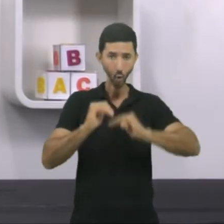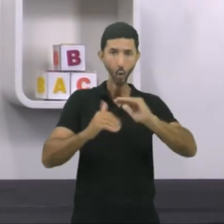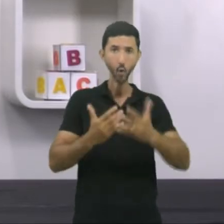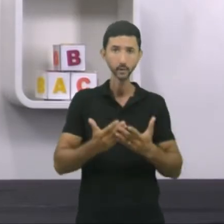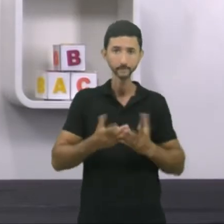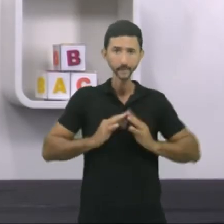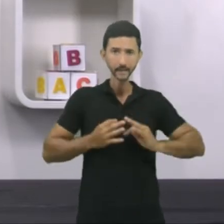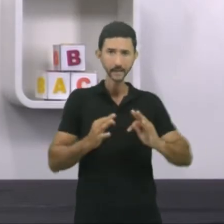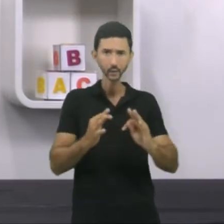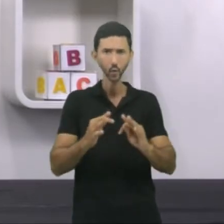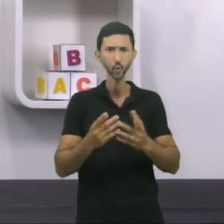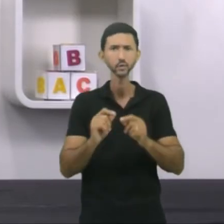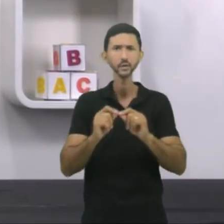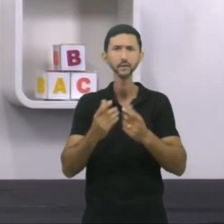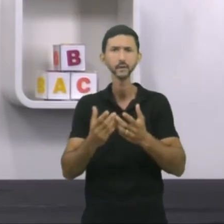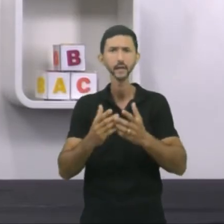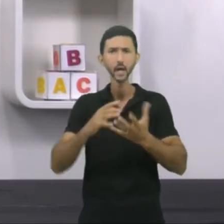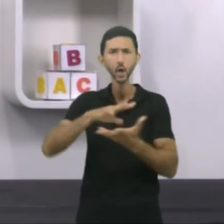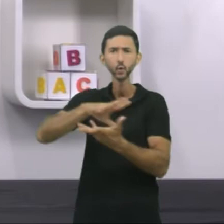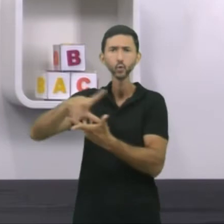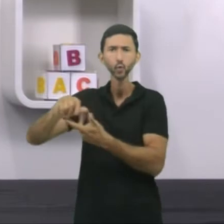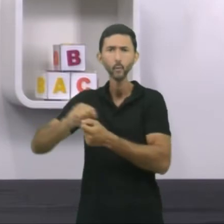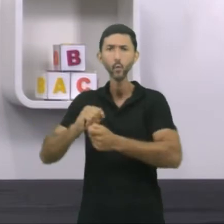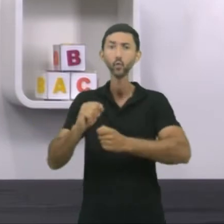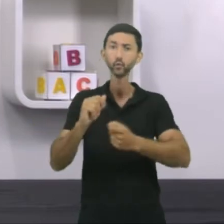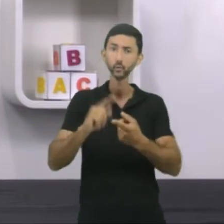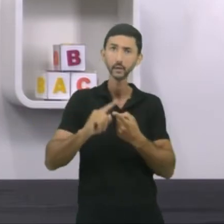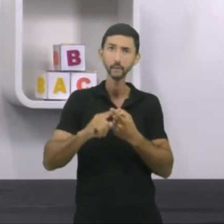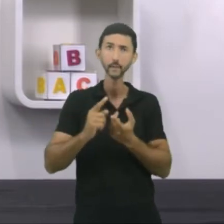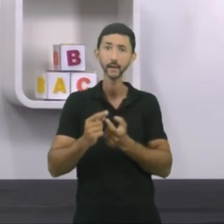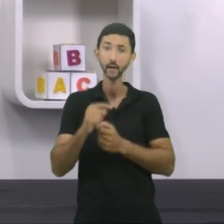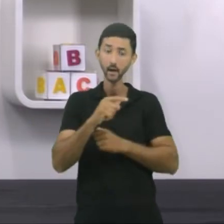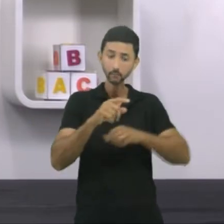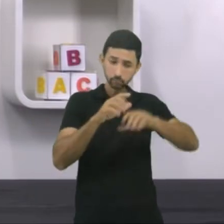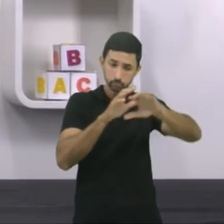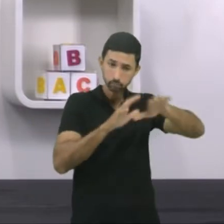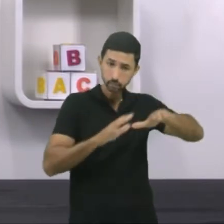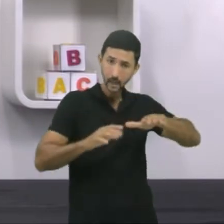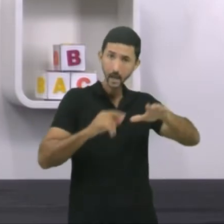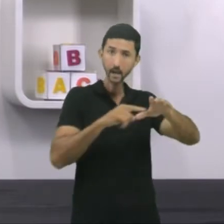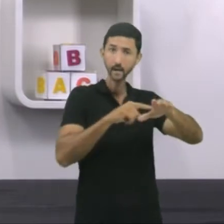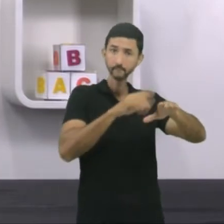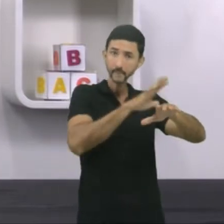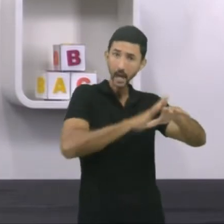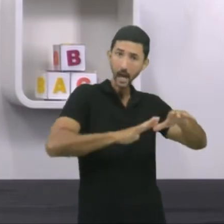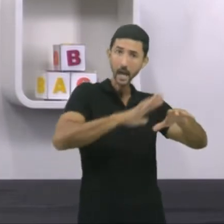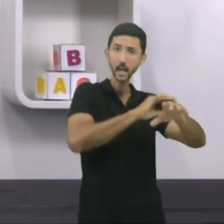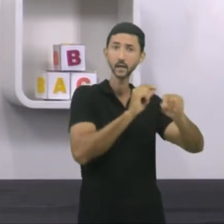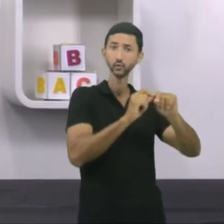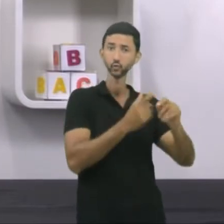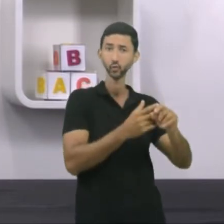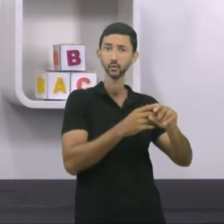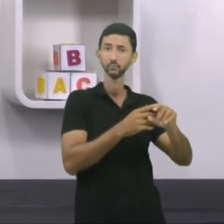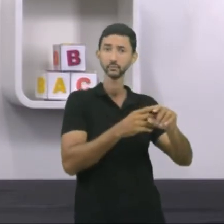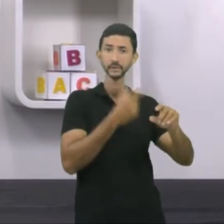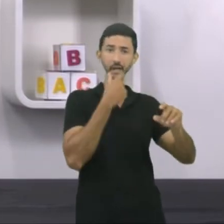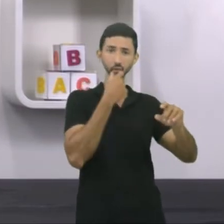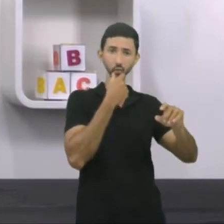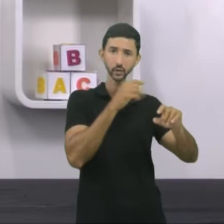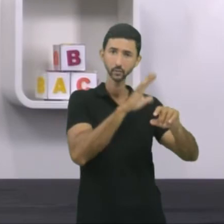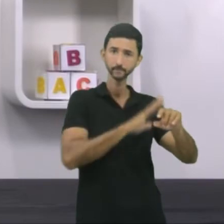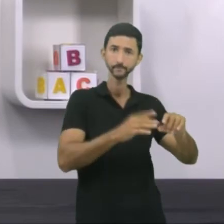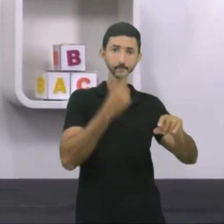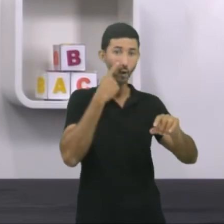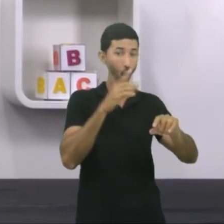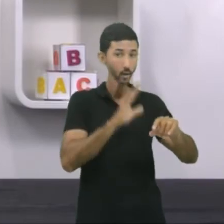da tecnologia disruptiva do mundo, inclusive, vem dessa região chamada de Vale do Silício.